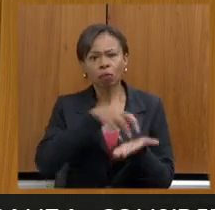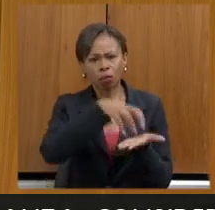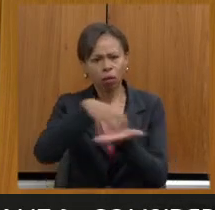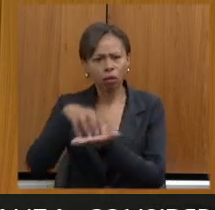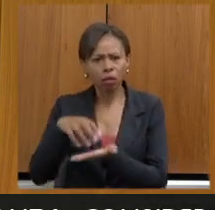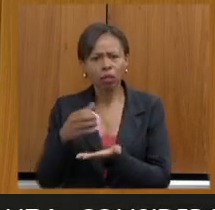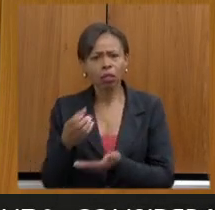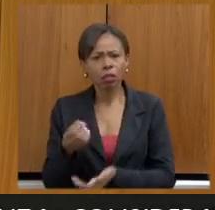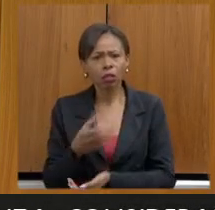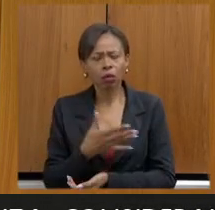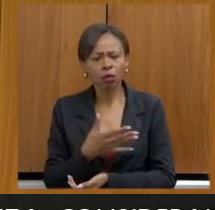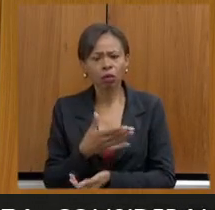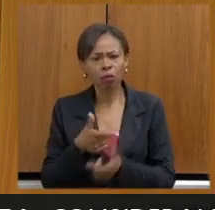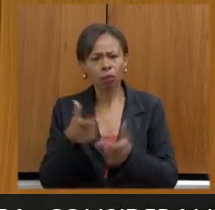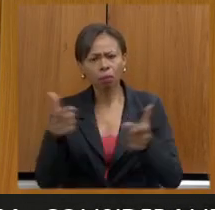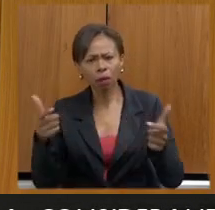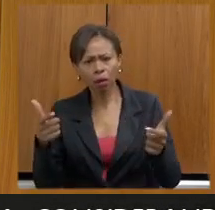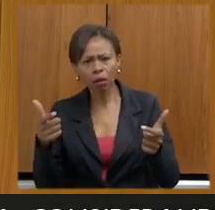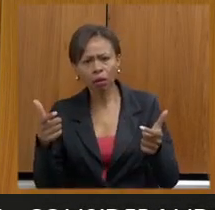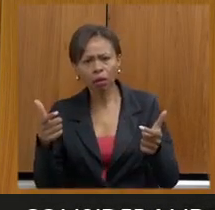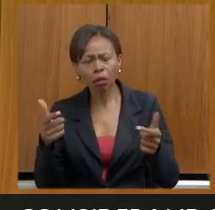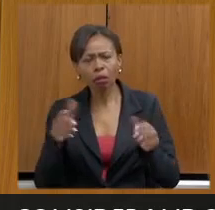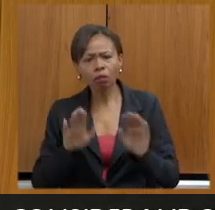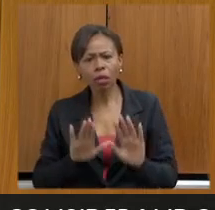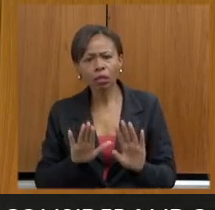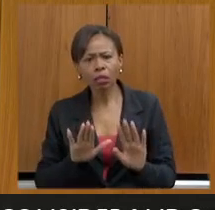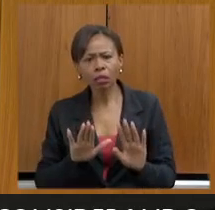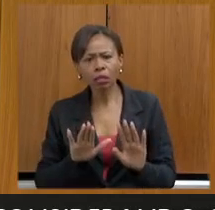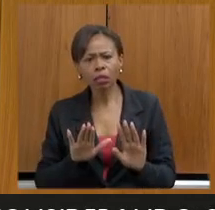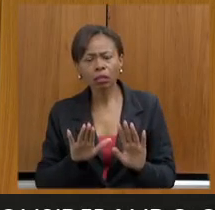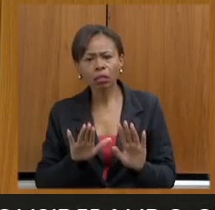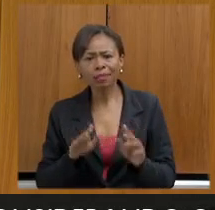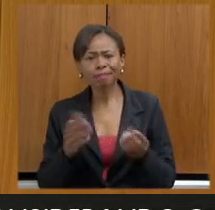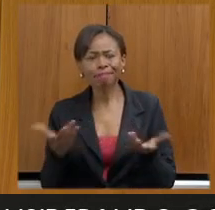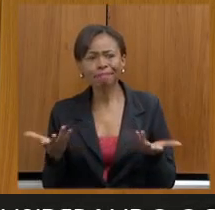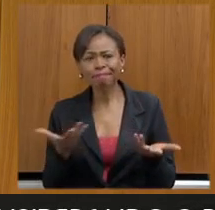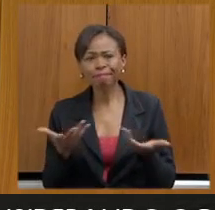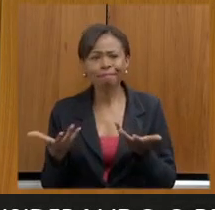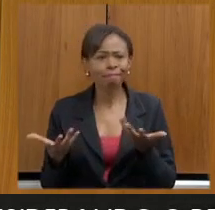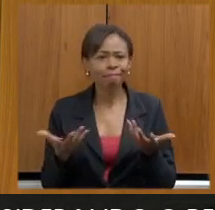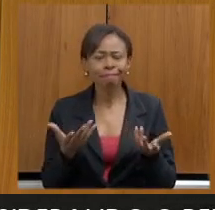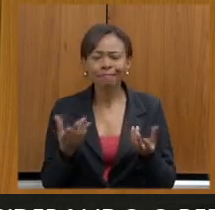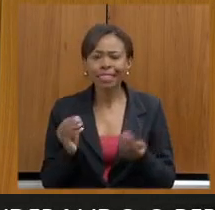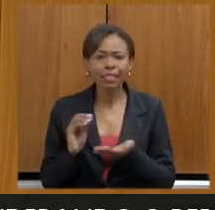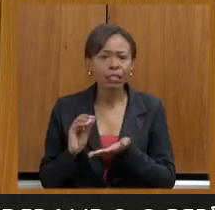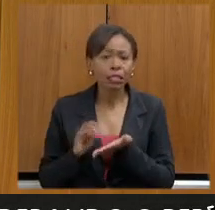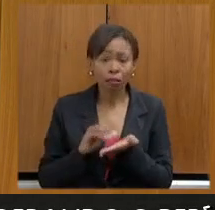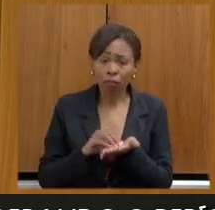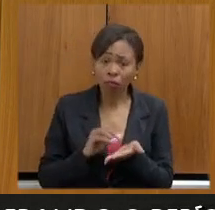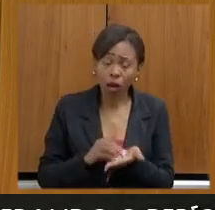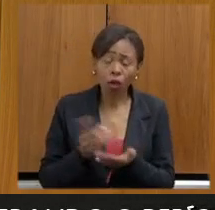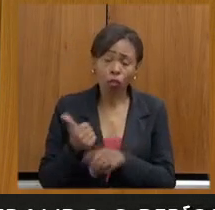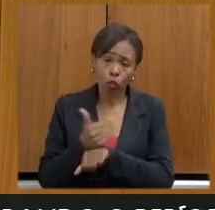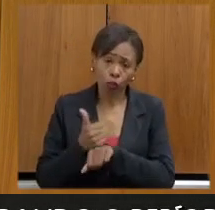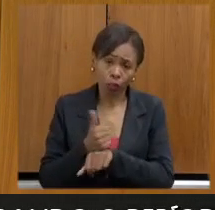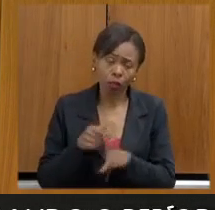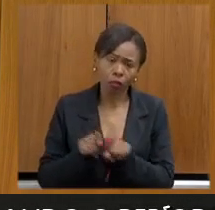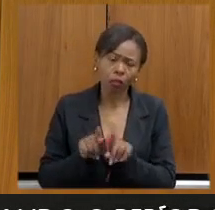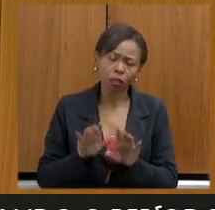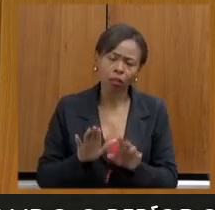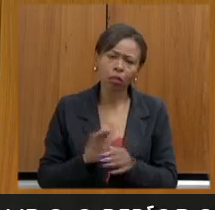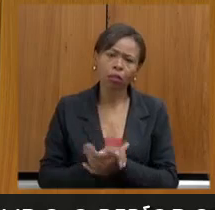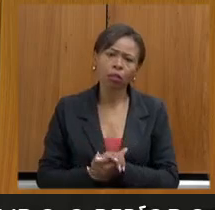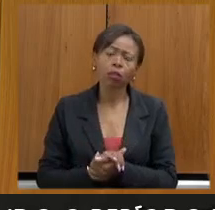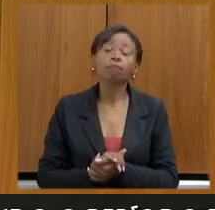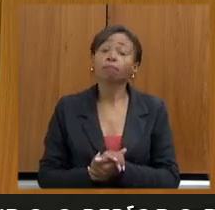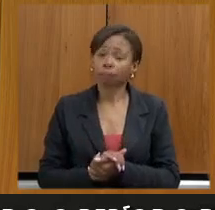se amplia e falta a uma matemática difícil e ela acaba sobrecarregando os militares tenho